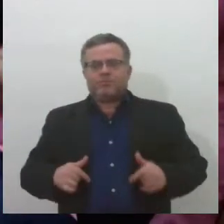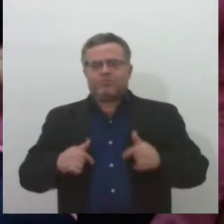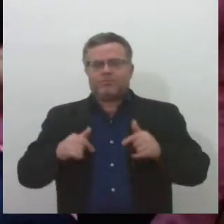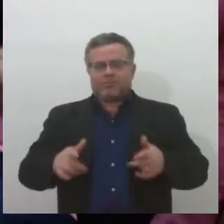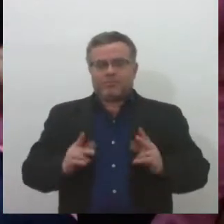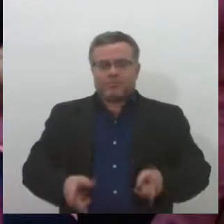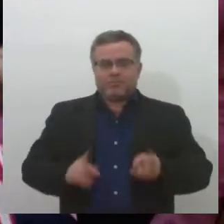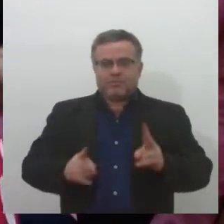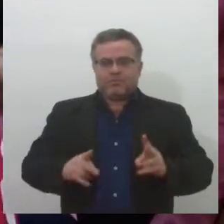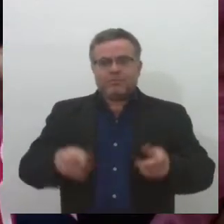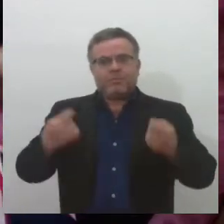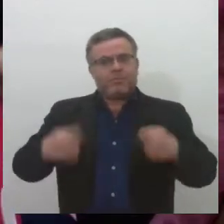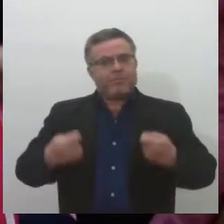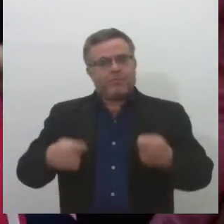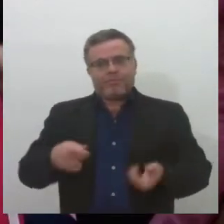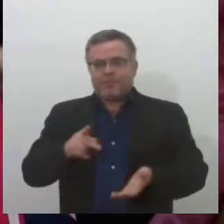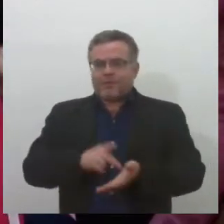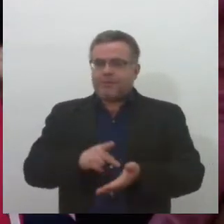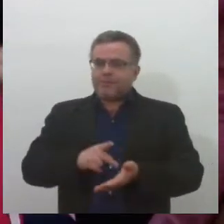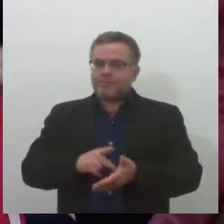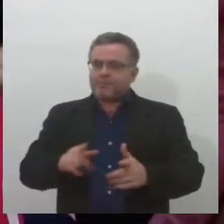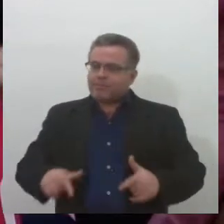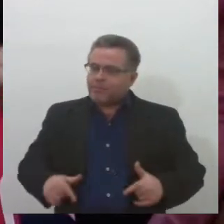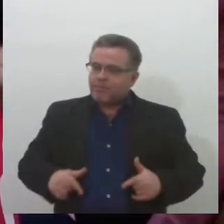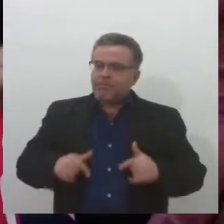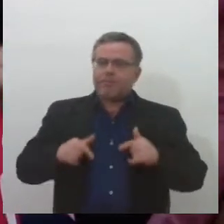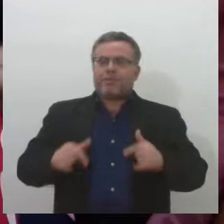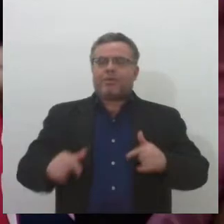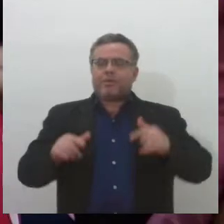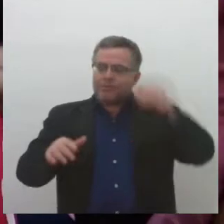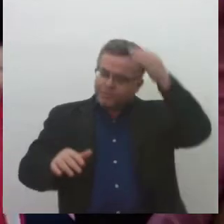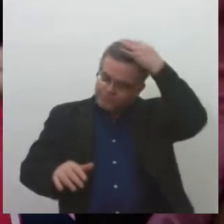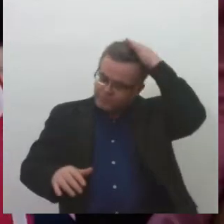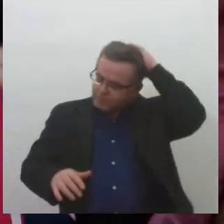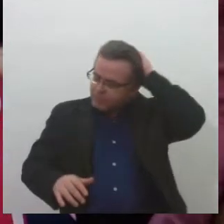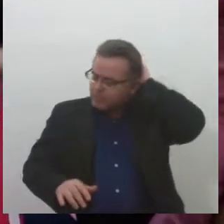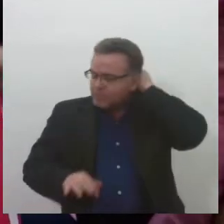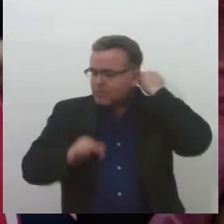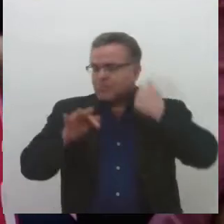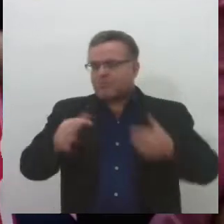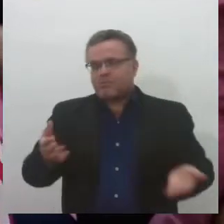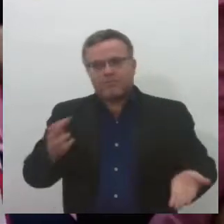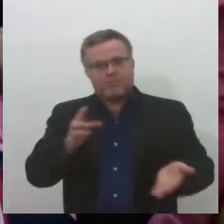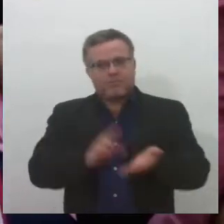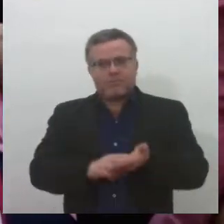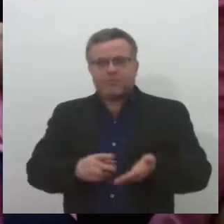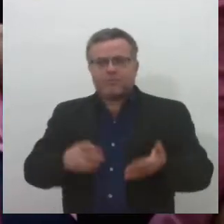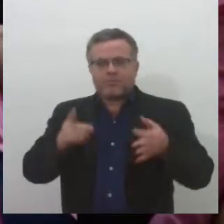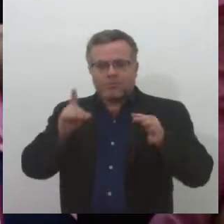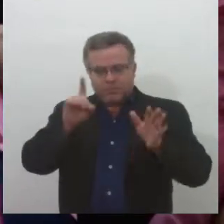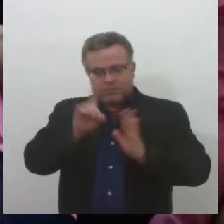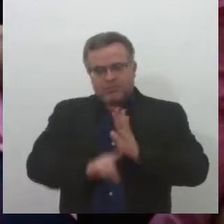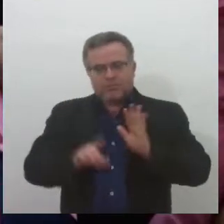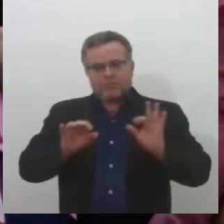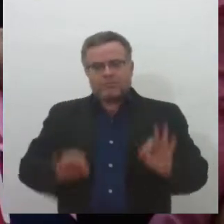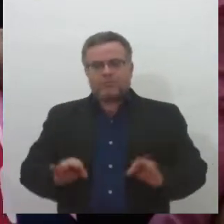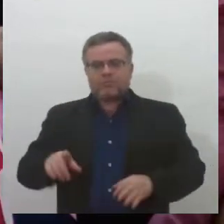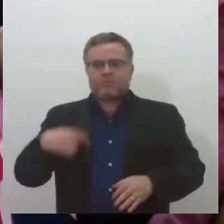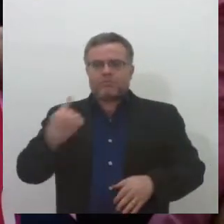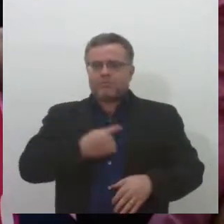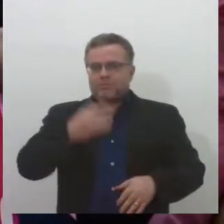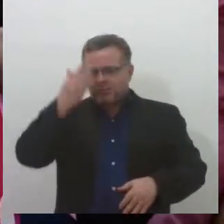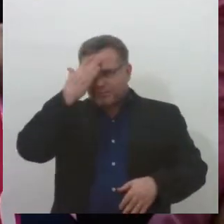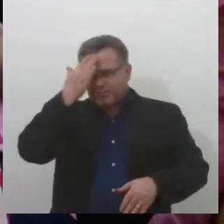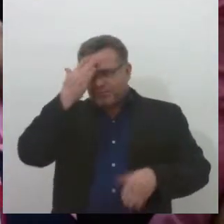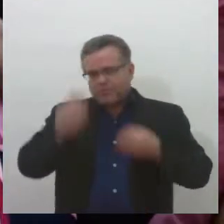precisam continuar lutando para a garantia de seus direitos sabemos que